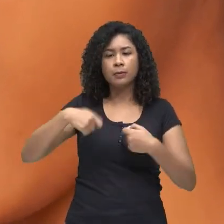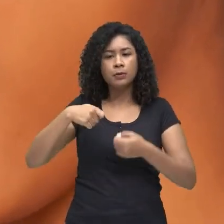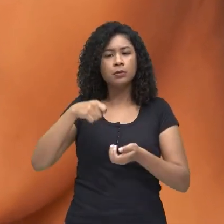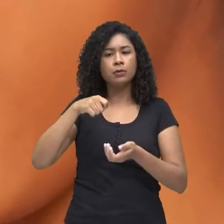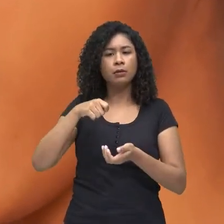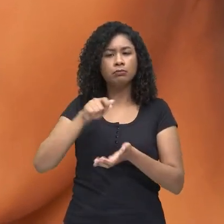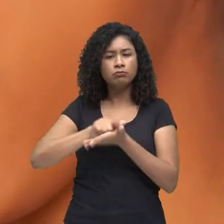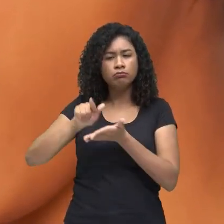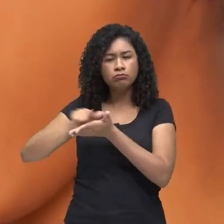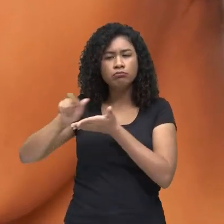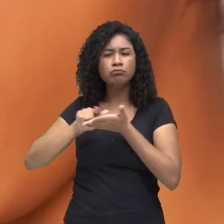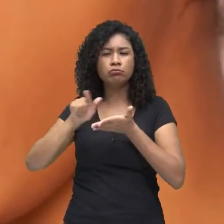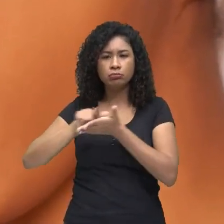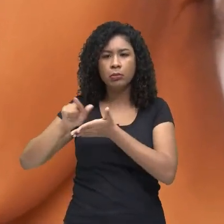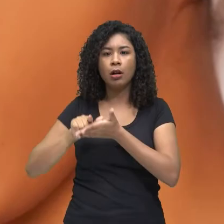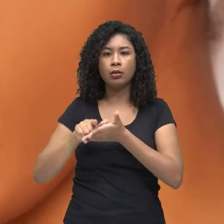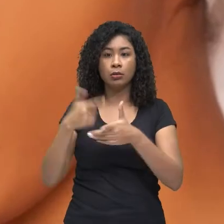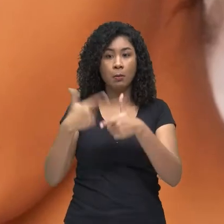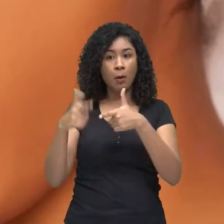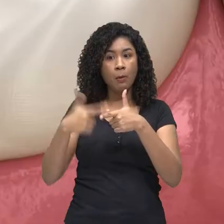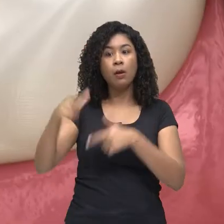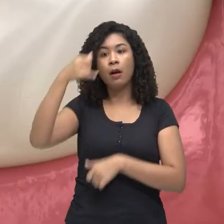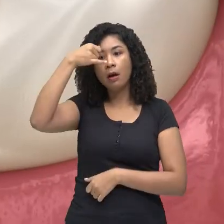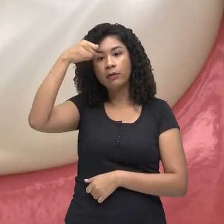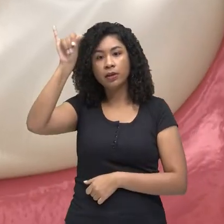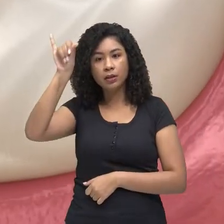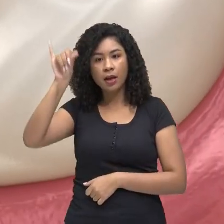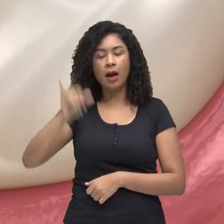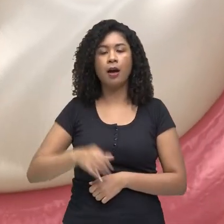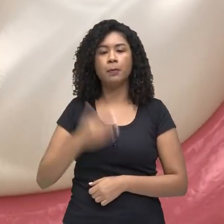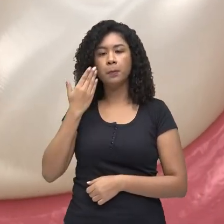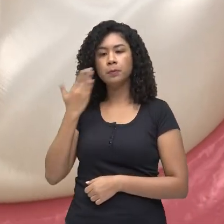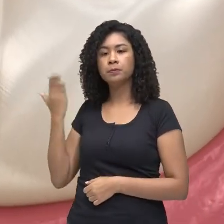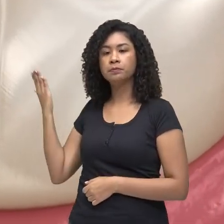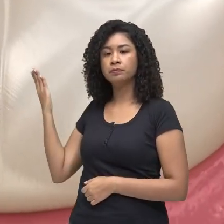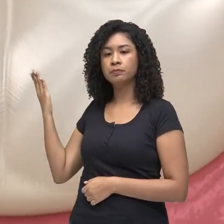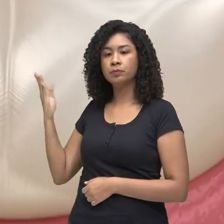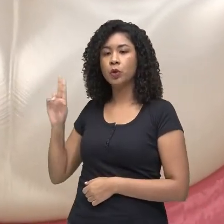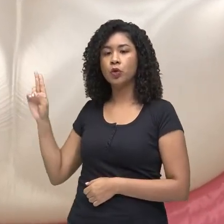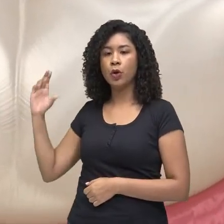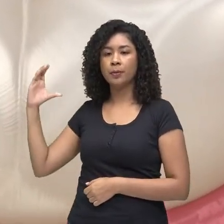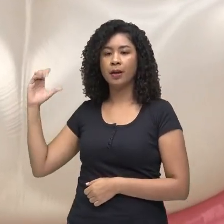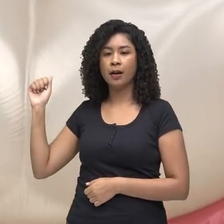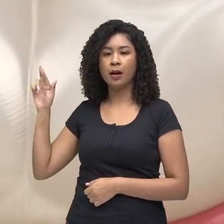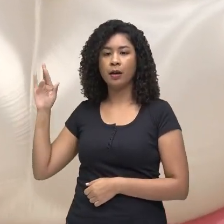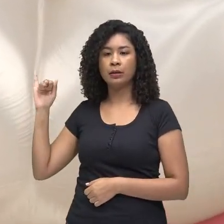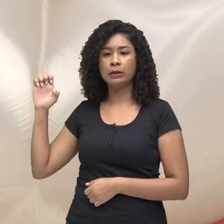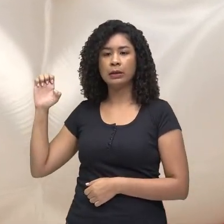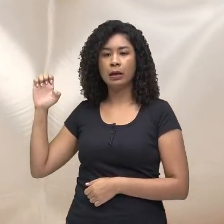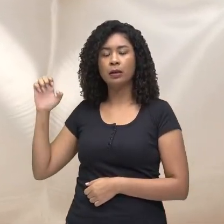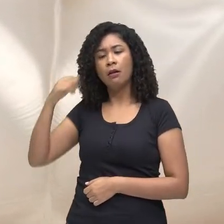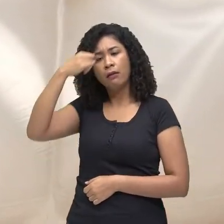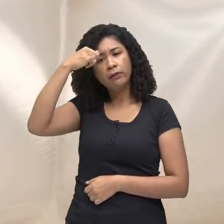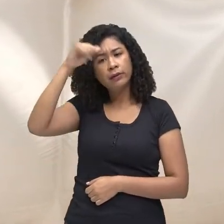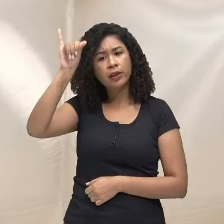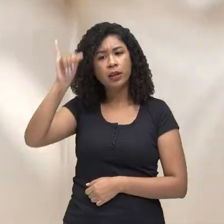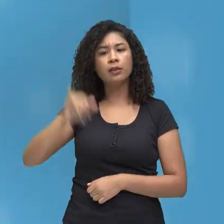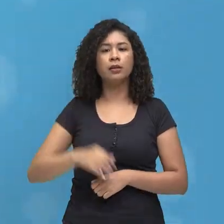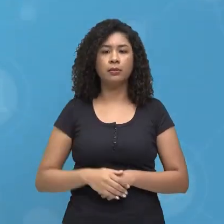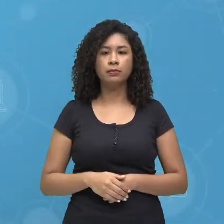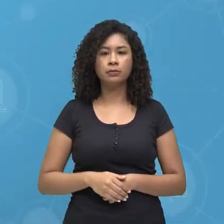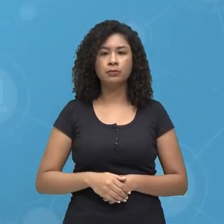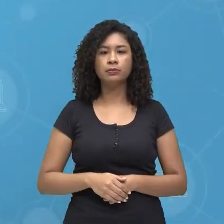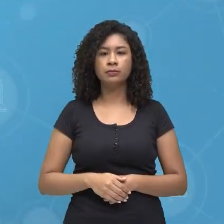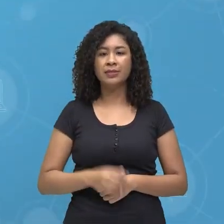limpos para evitar diversos problemas de saúde, como o aparecimento de cáries. Dentes saudáveis não só contribuem para que você tenha